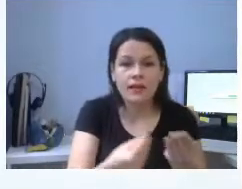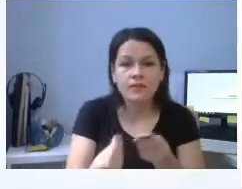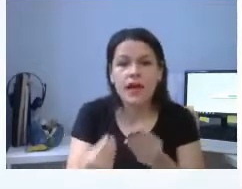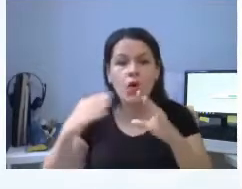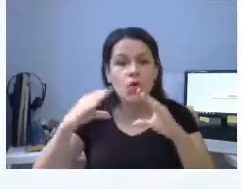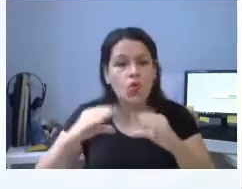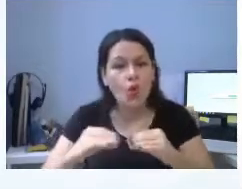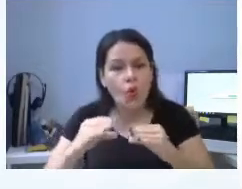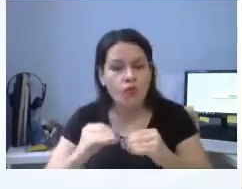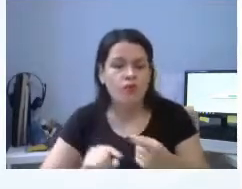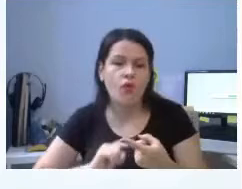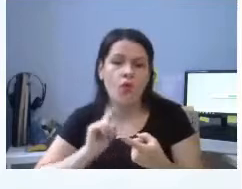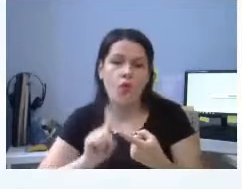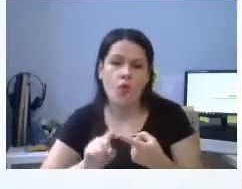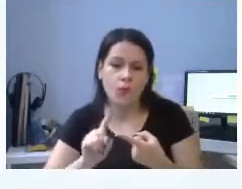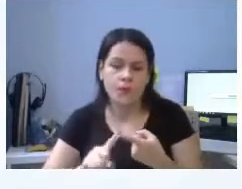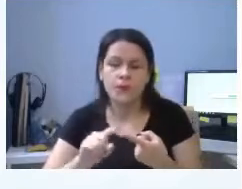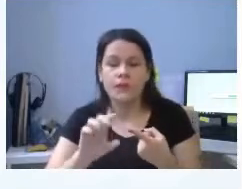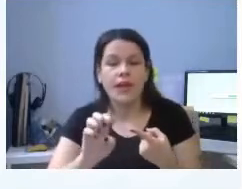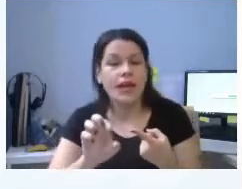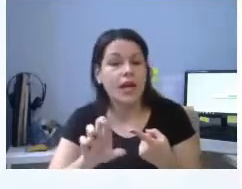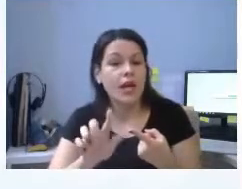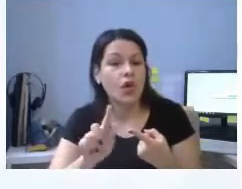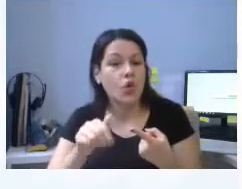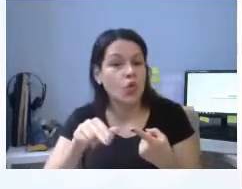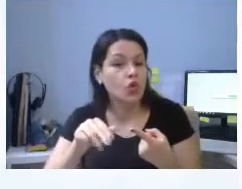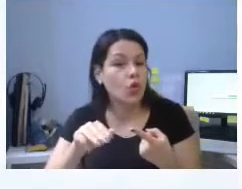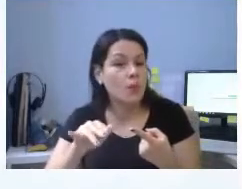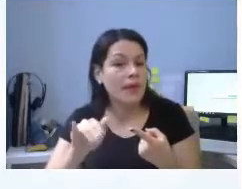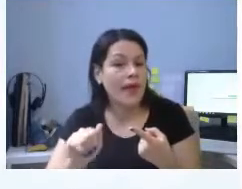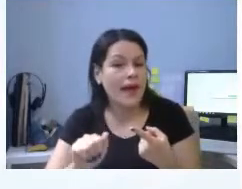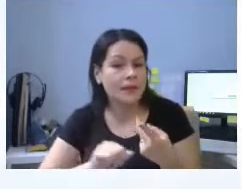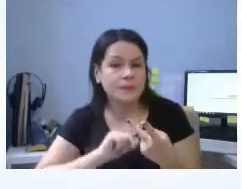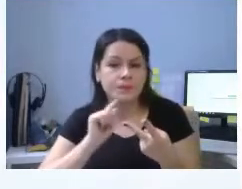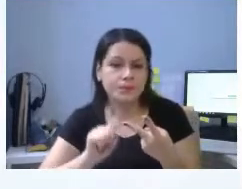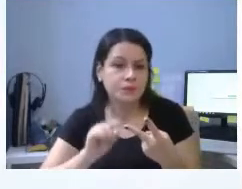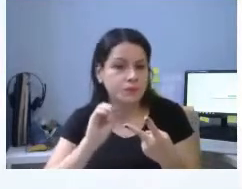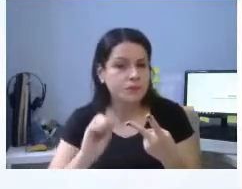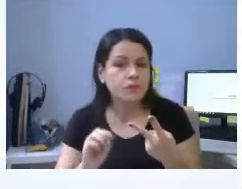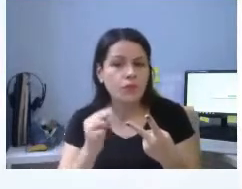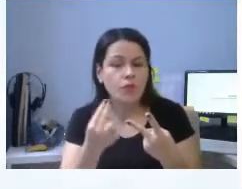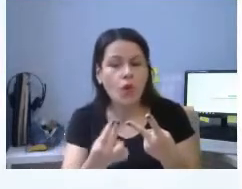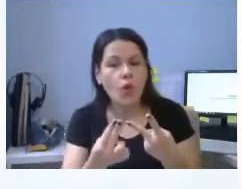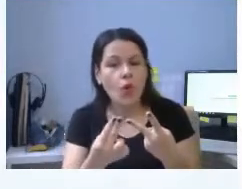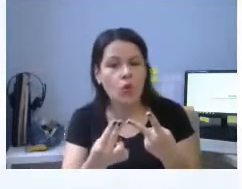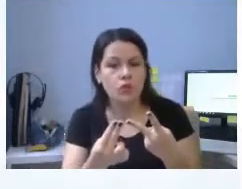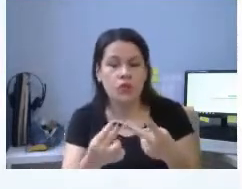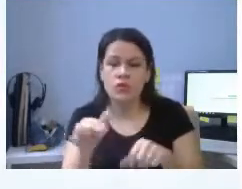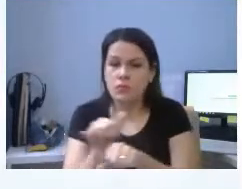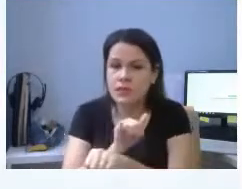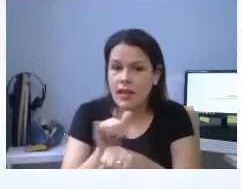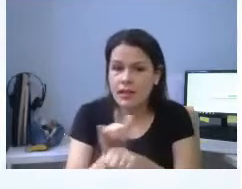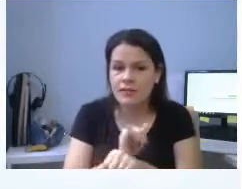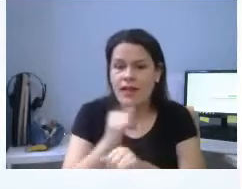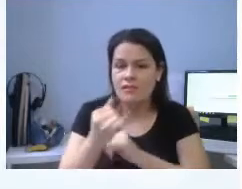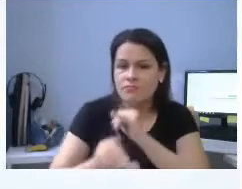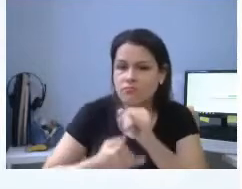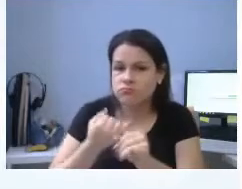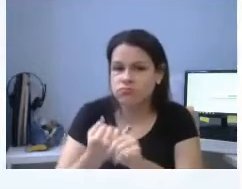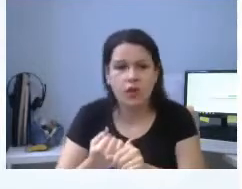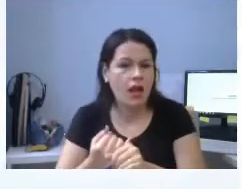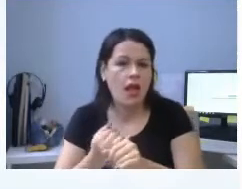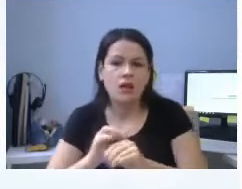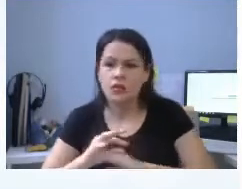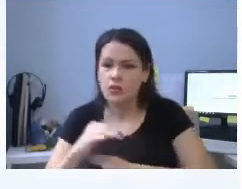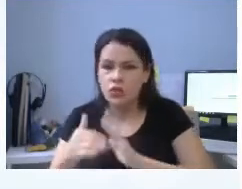relação de ergonomia, seja em relação a equipamentos, enfim, banda larga, para que